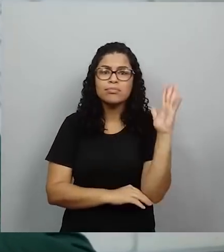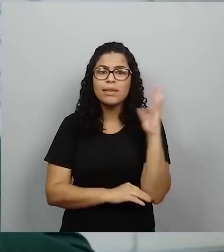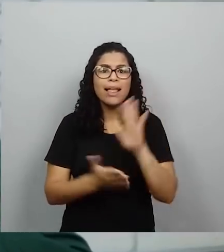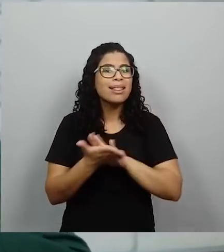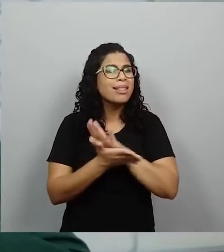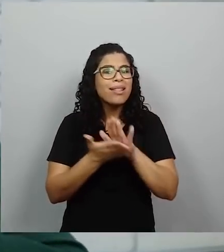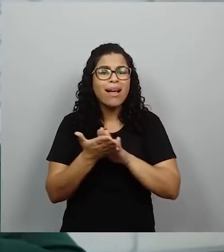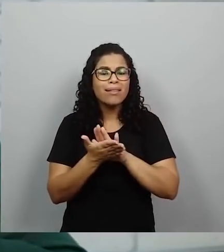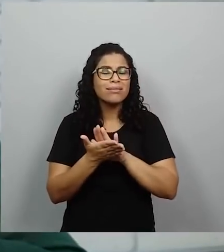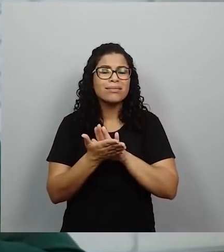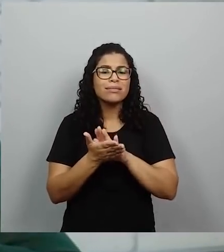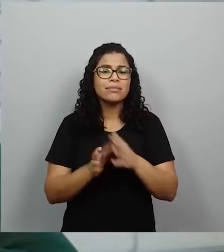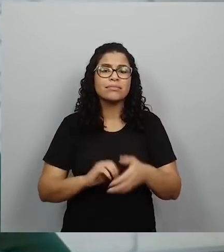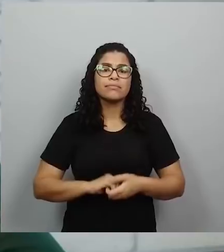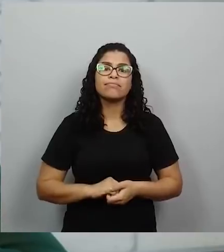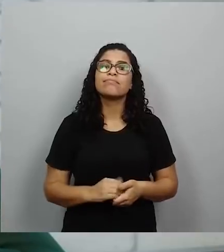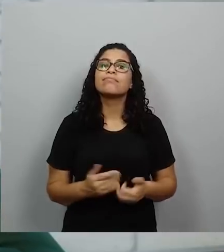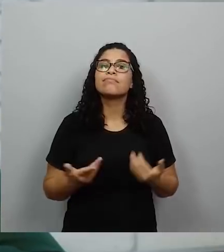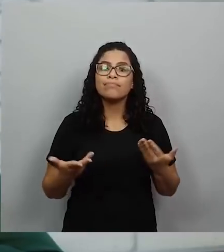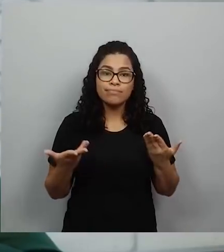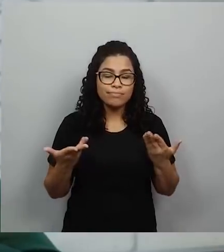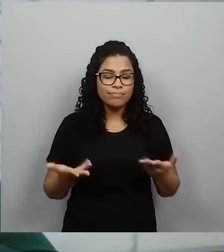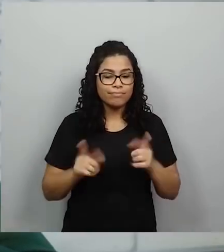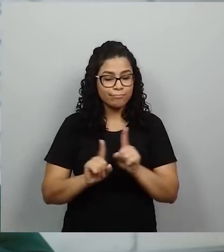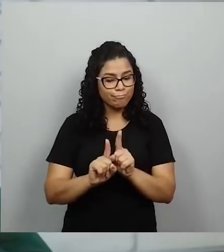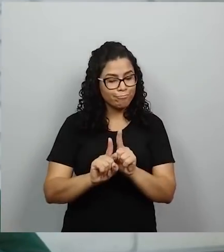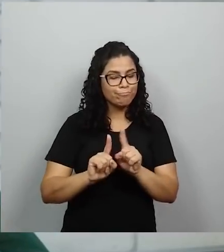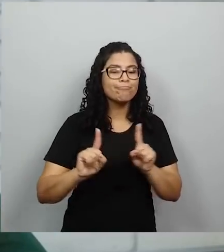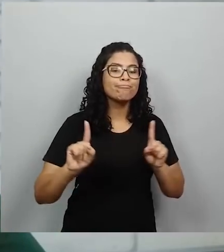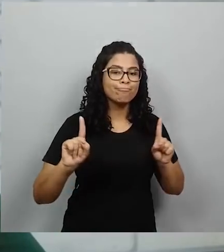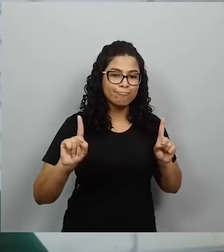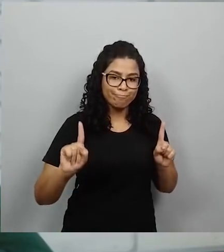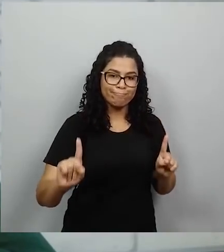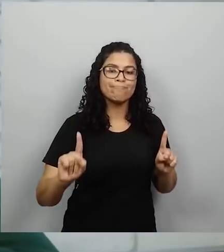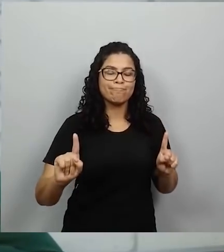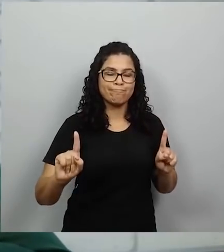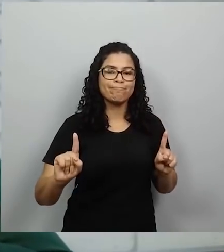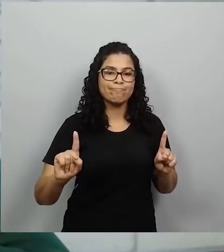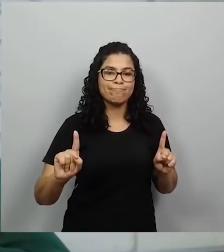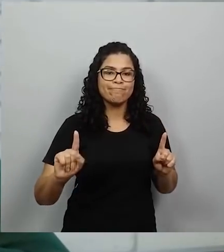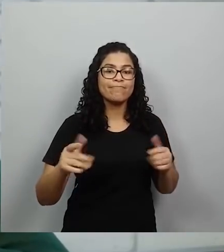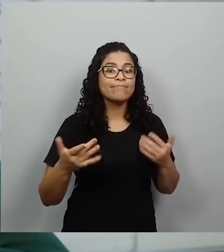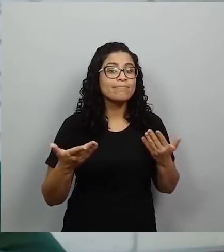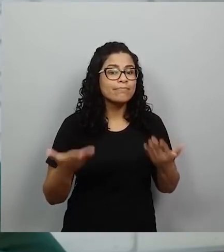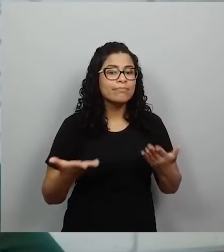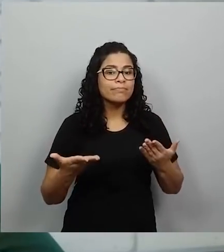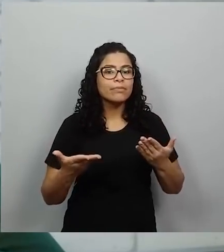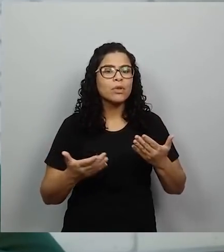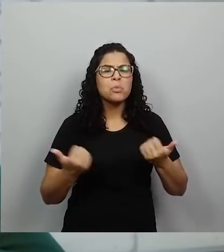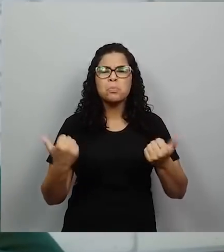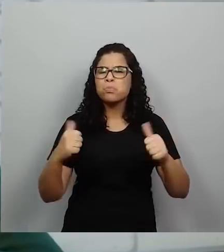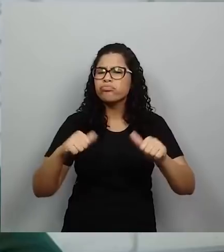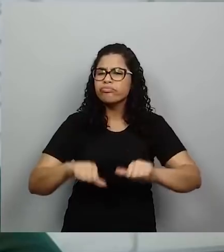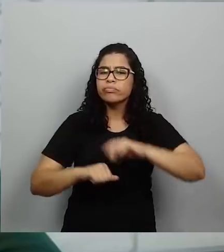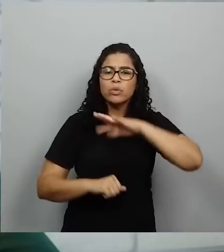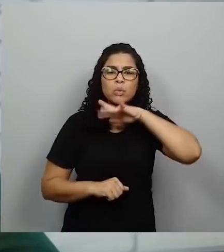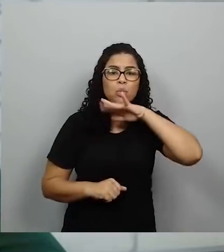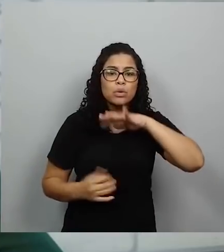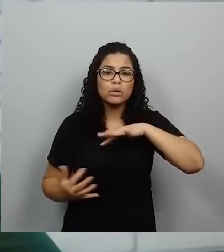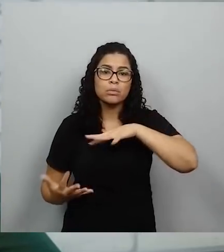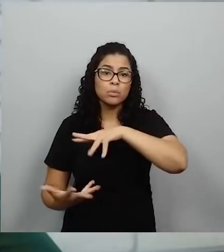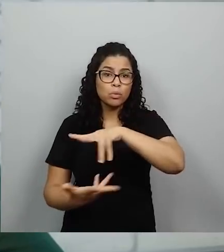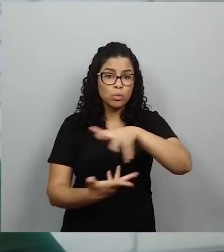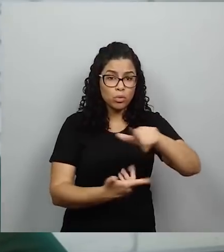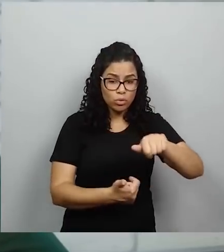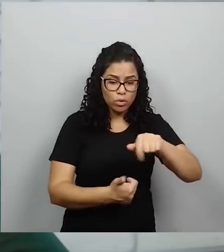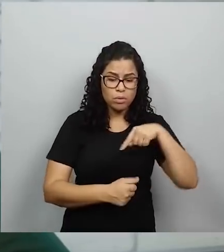nada mais da natureza. Nós nos afastamos muito e isso é muito prejudicial para